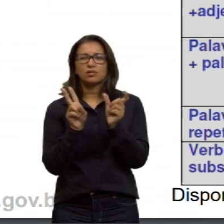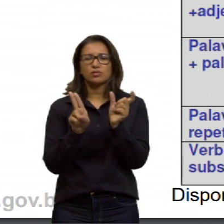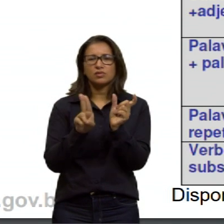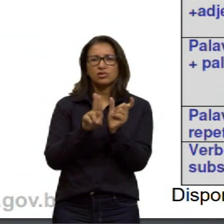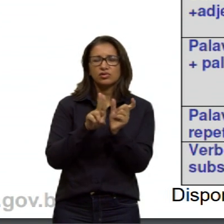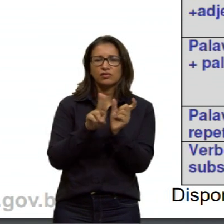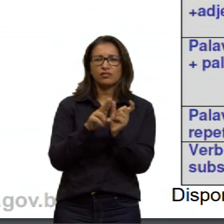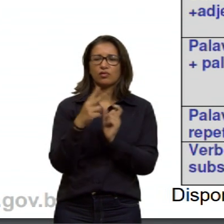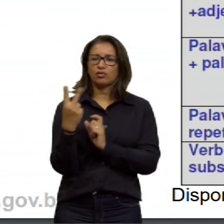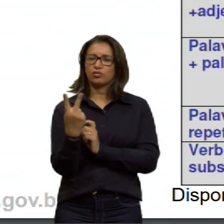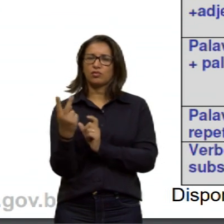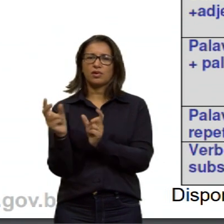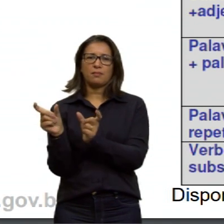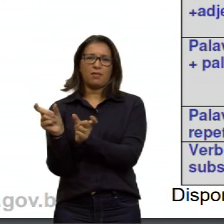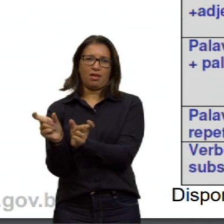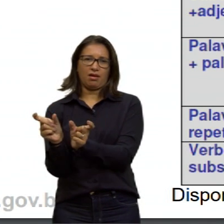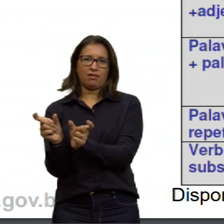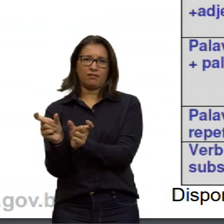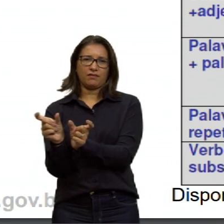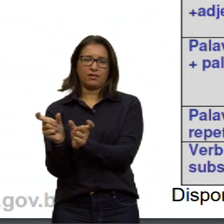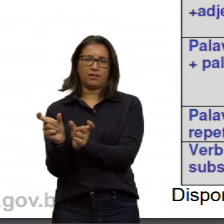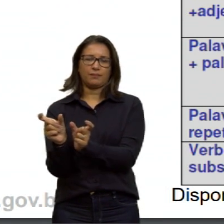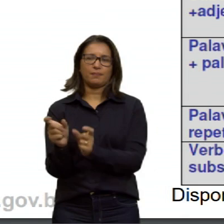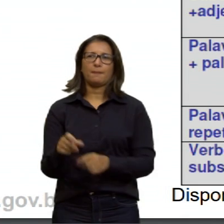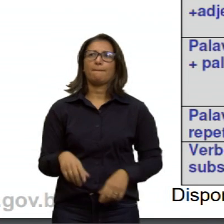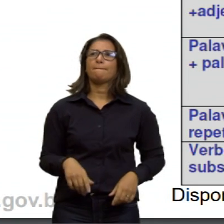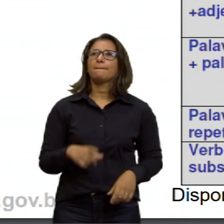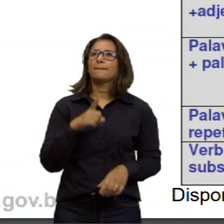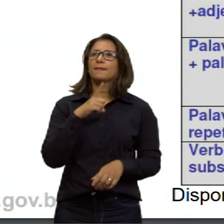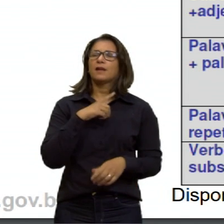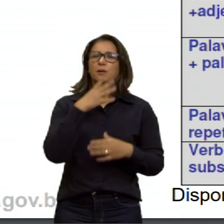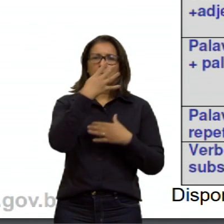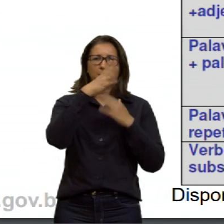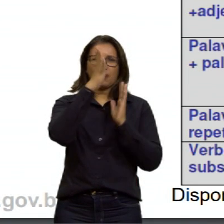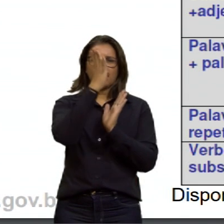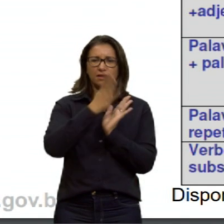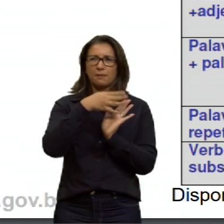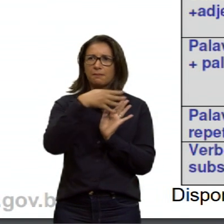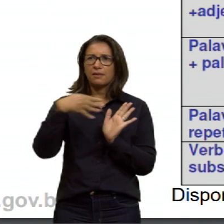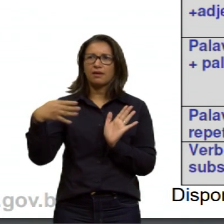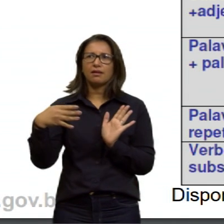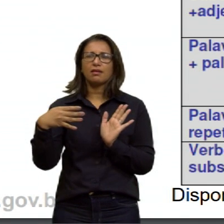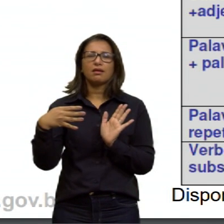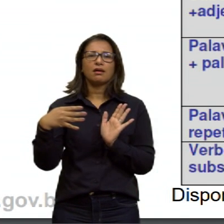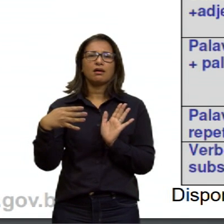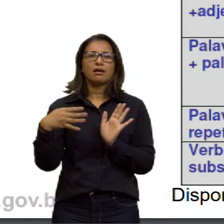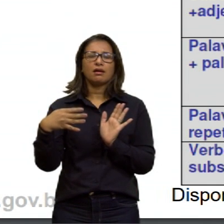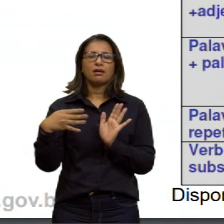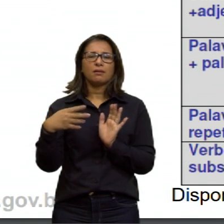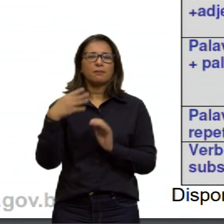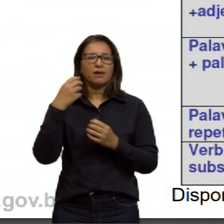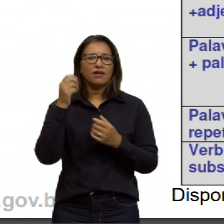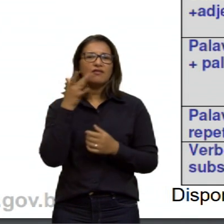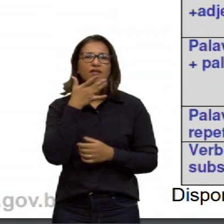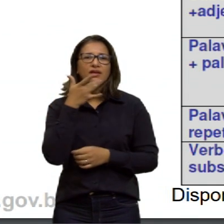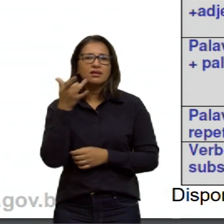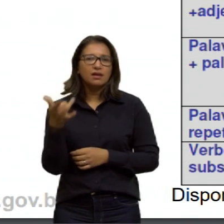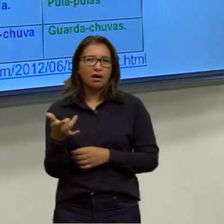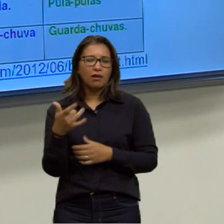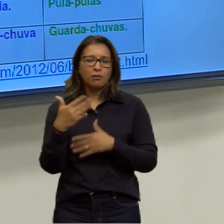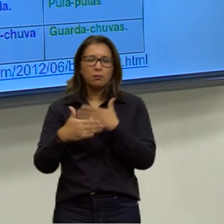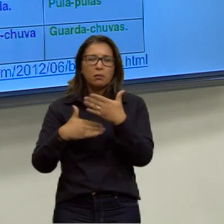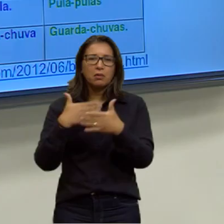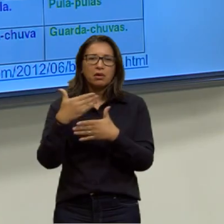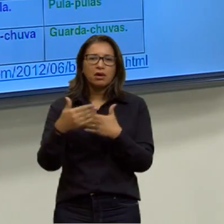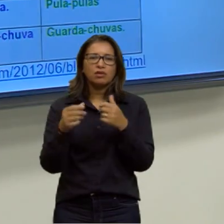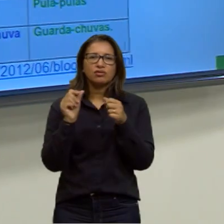eu trouxe aqui é uma tabelinha que dá para facilitar mas tenho muito de lógica início o processo de